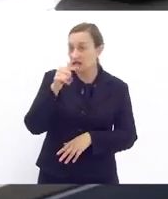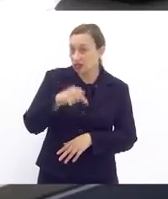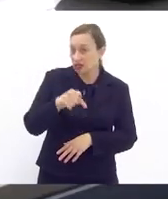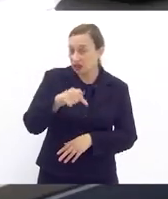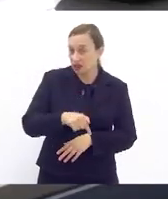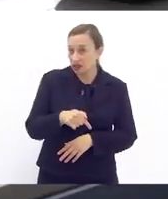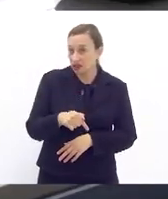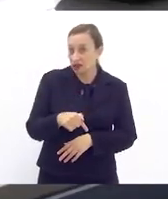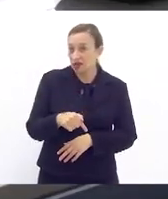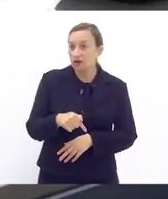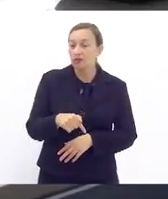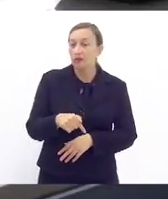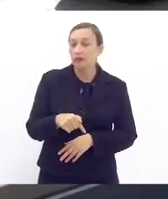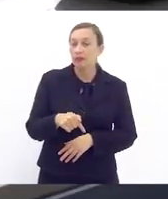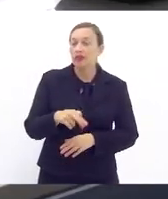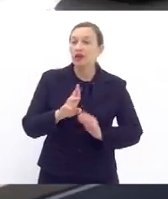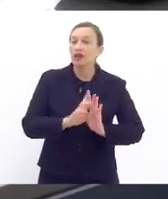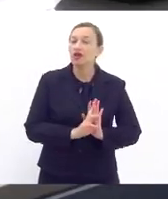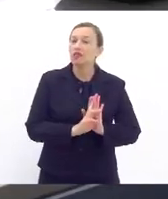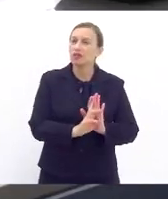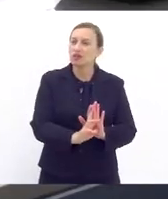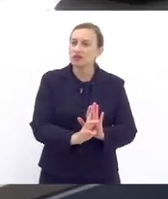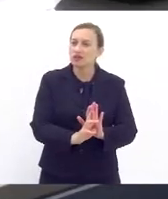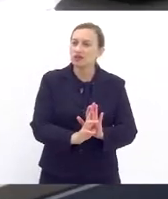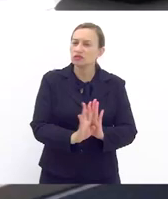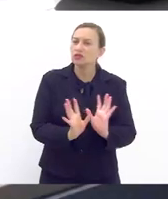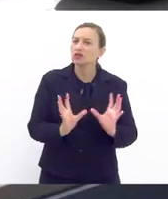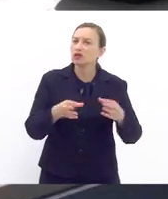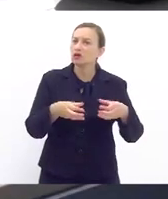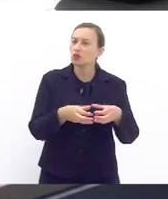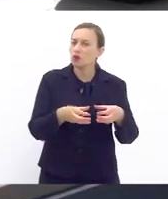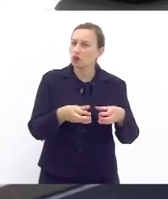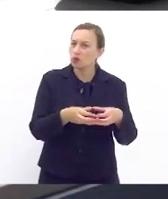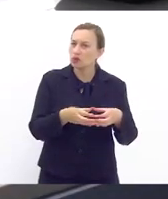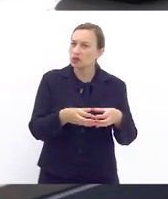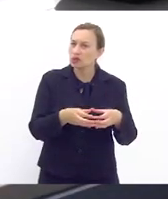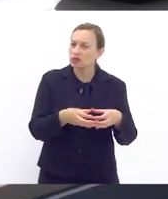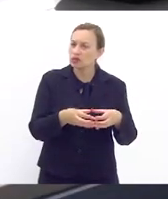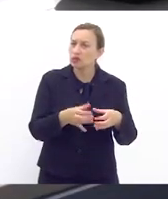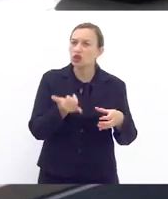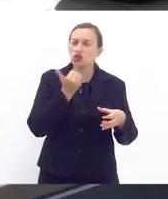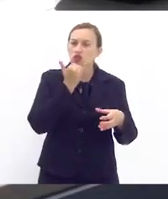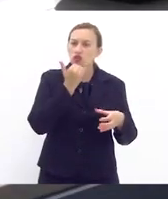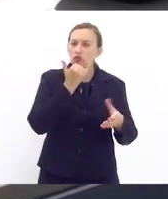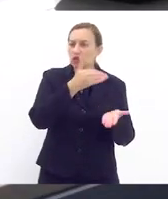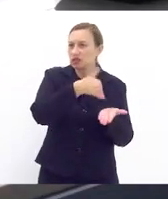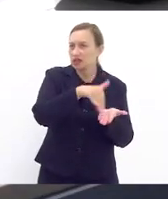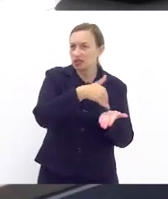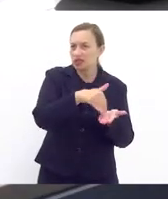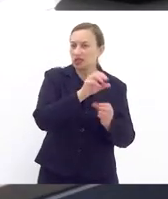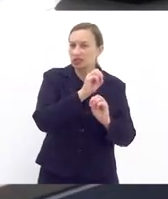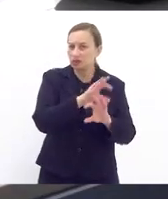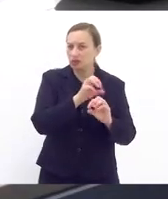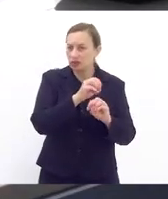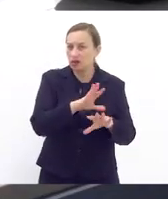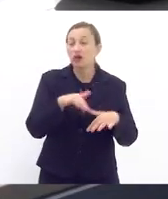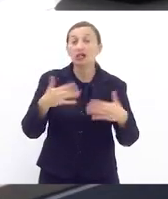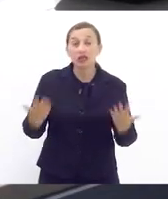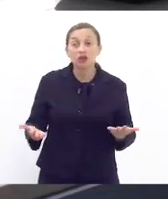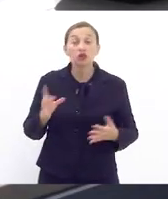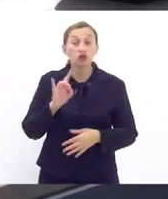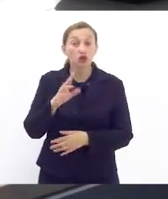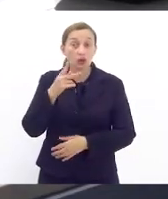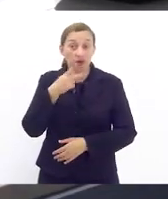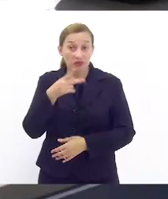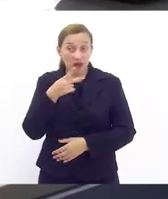é pela representação da comissão de perdão da secretaria de educação então só para